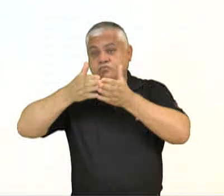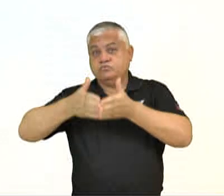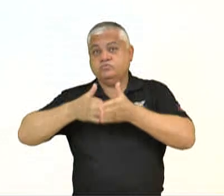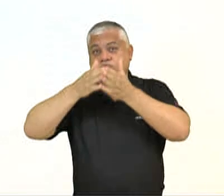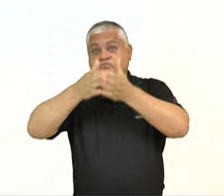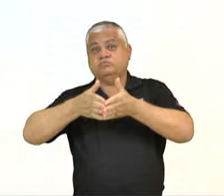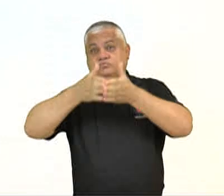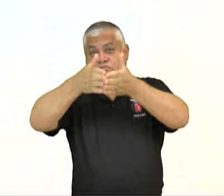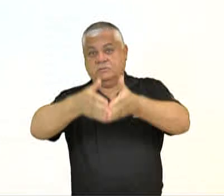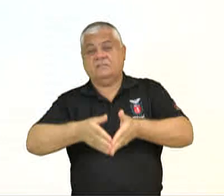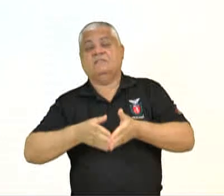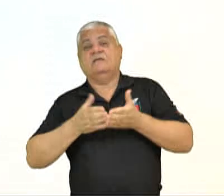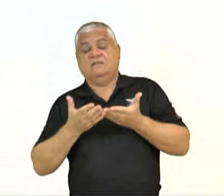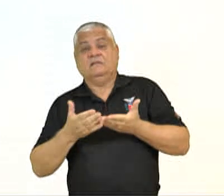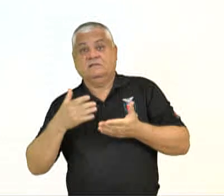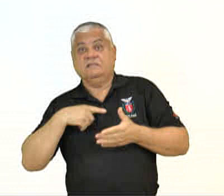aviões,